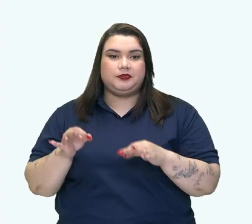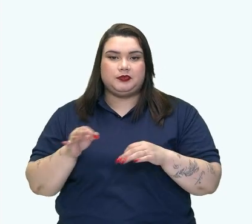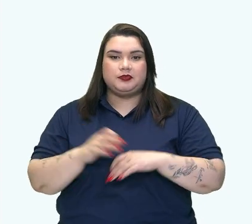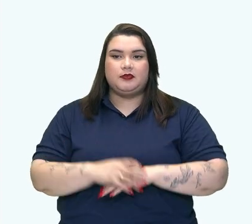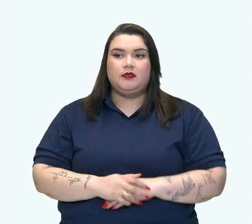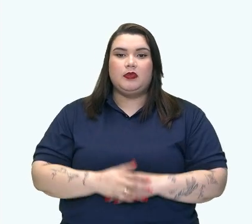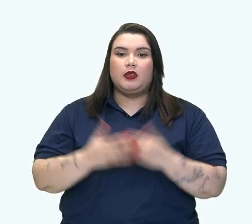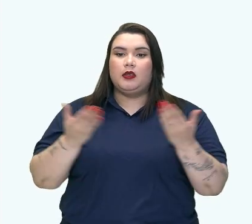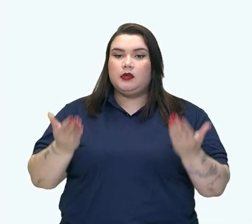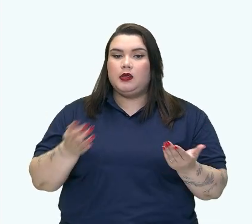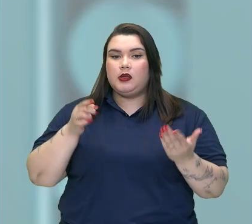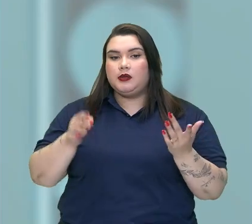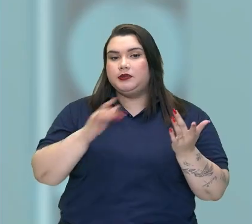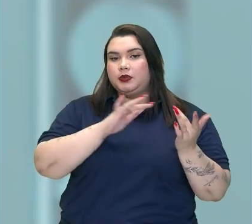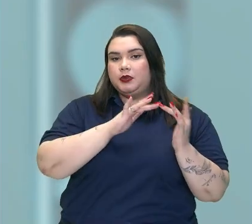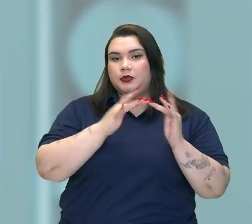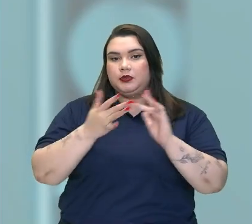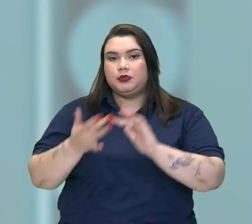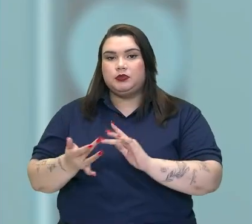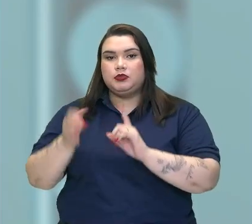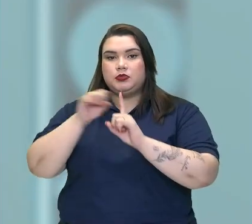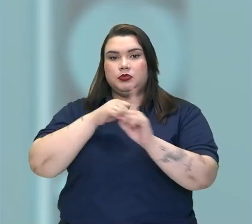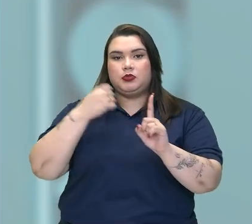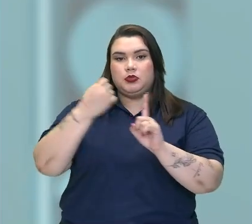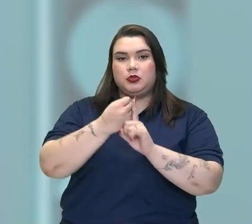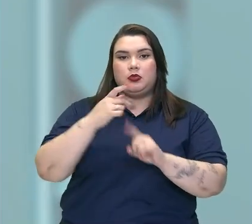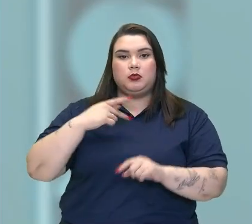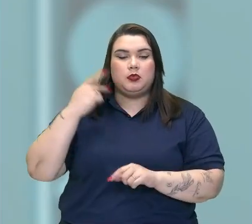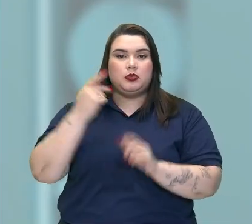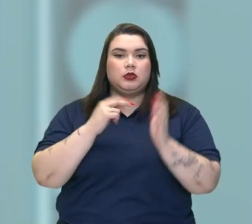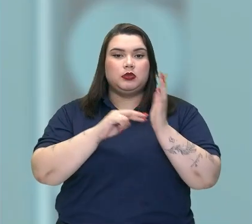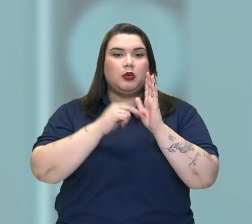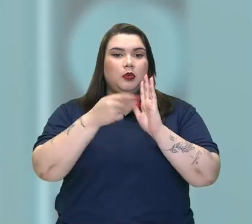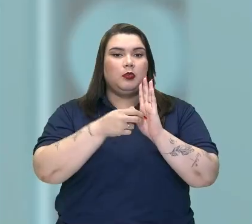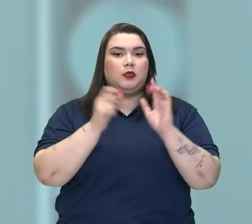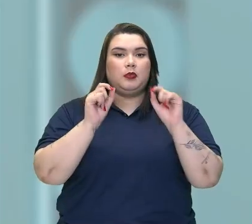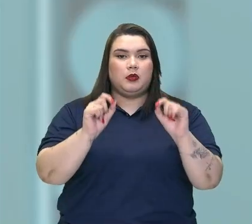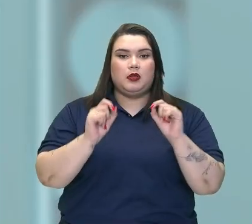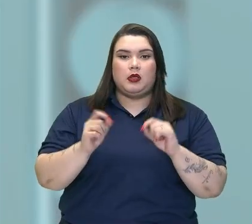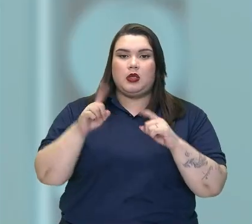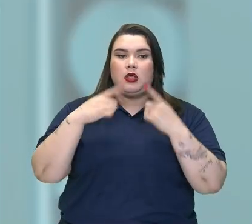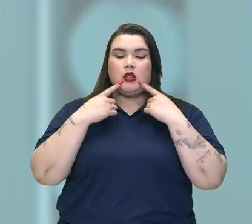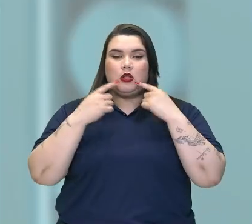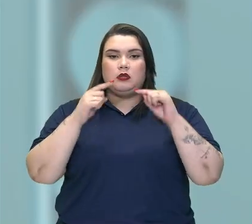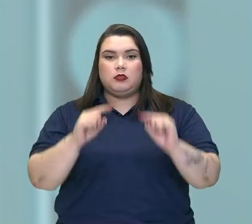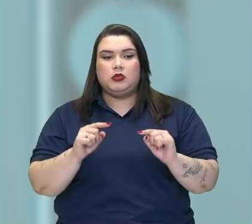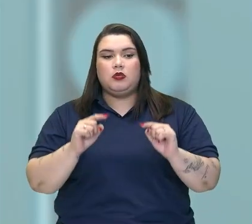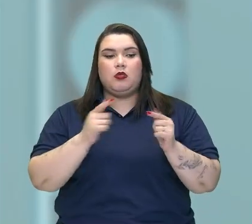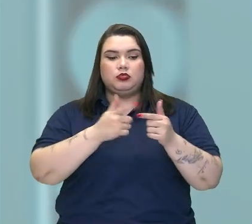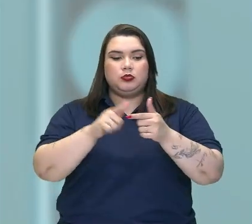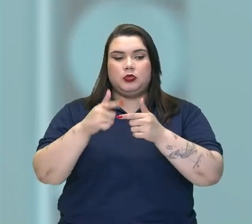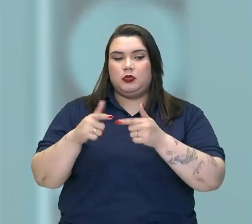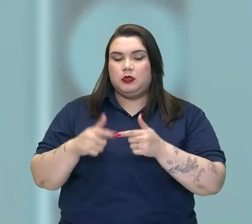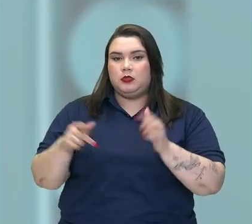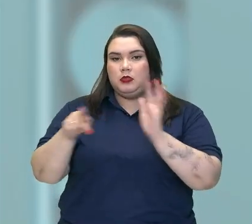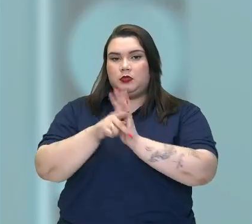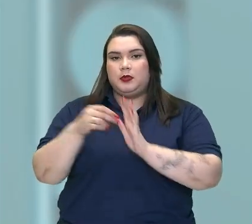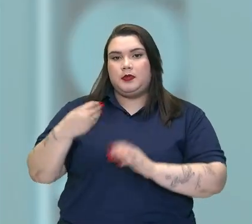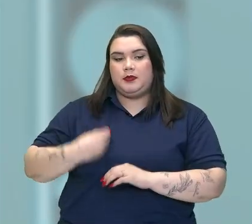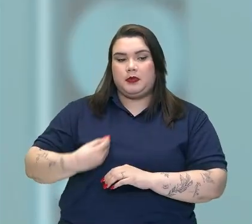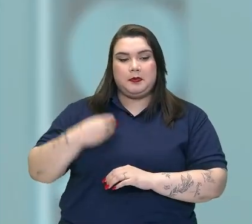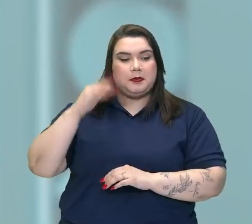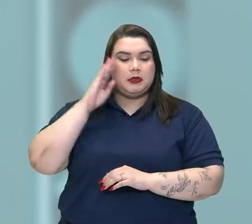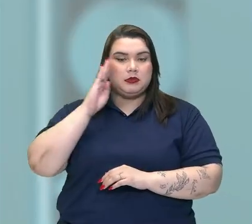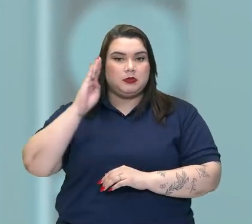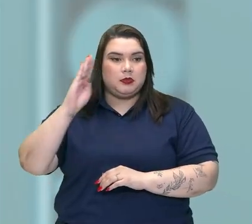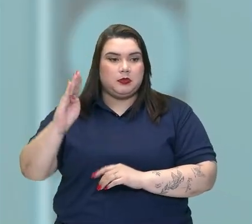fantástico. E essa contextualização sociopolítica significa o quê? Uma crítica às situações da realidade,